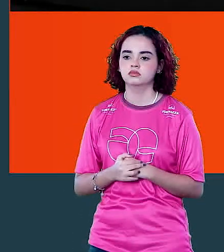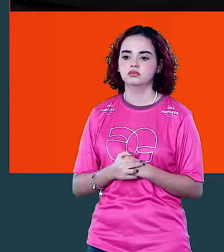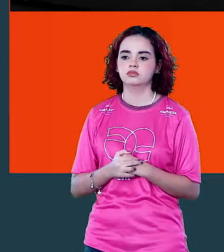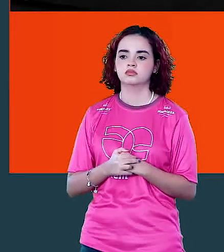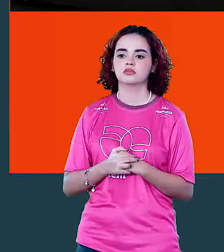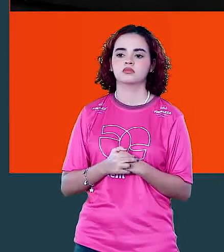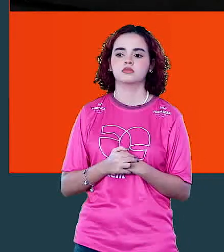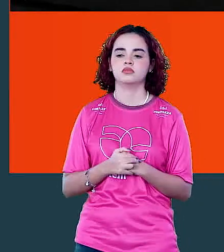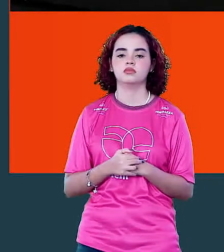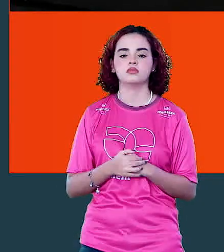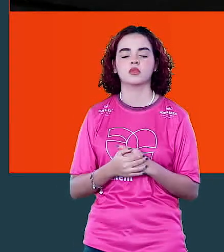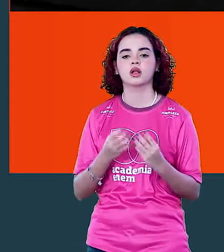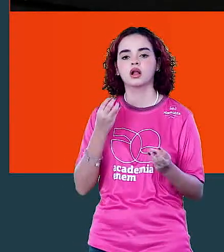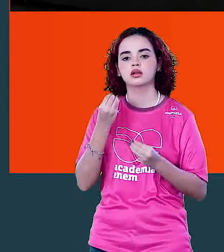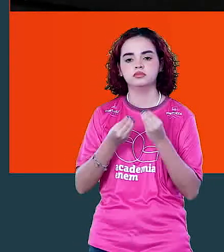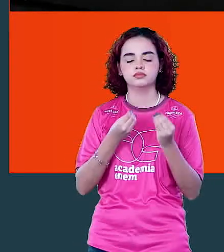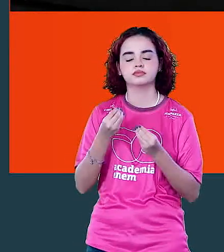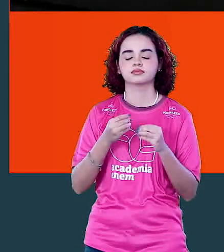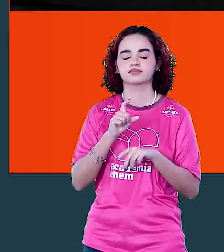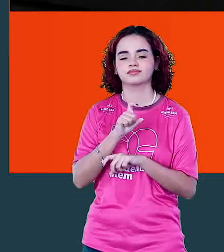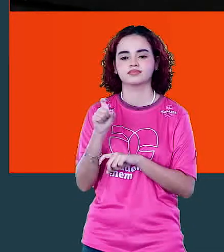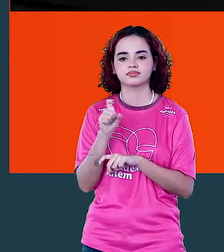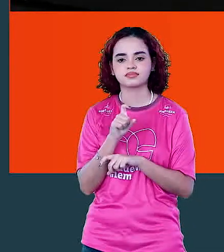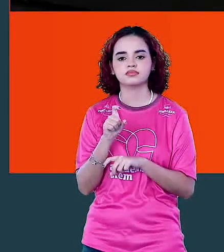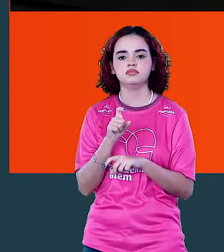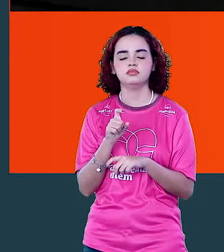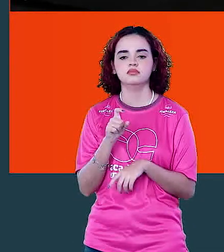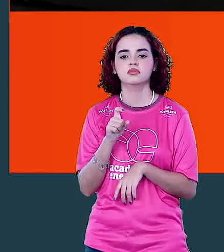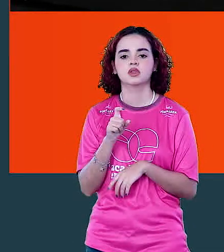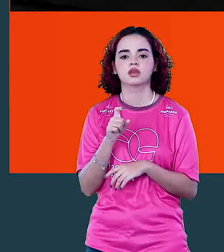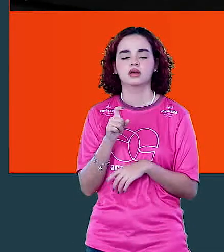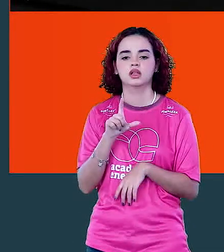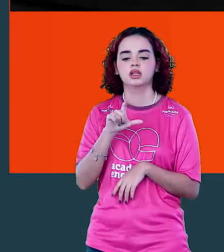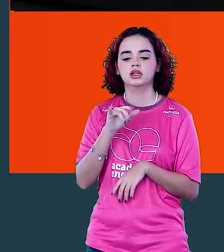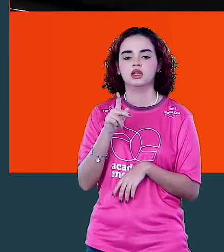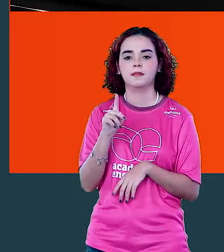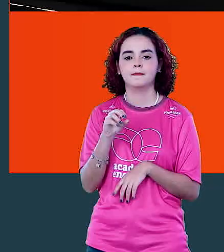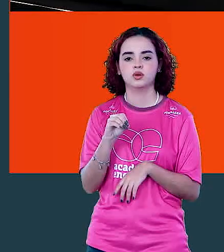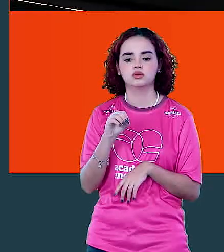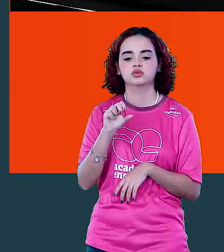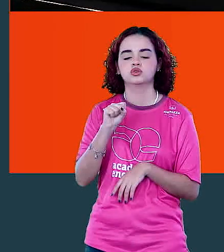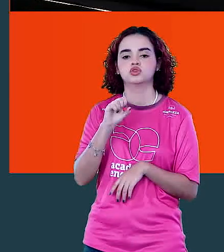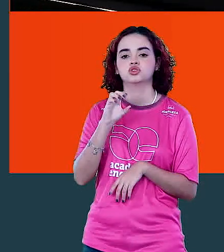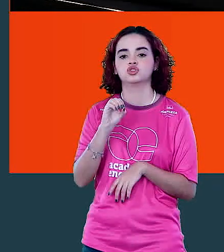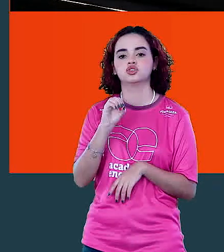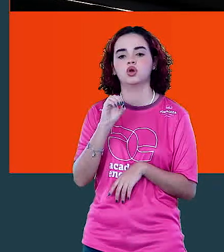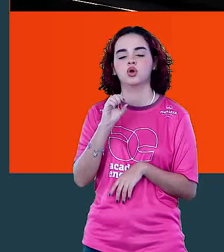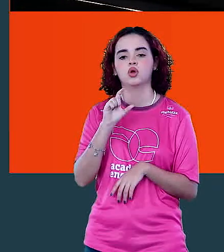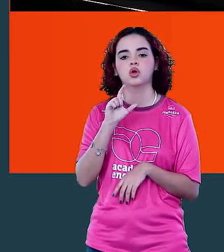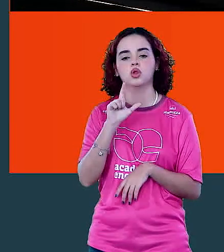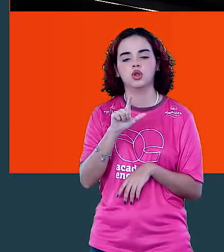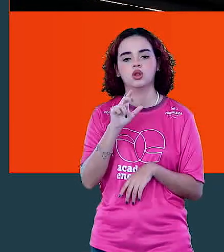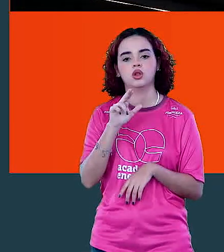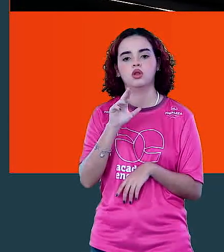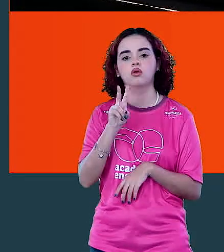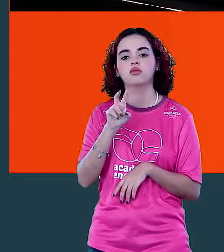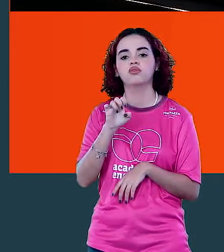Como os derivados de pesticidas lipossolúveis. Galerinha, lipo é o